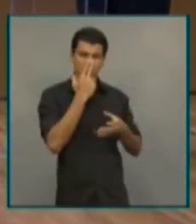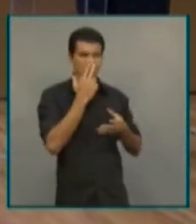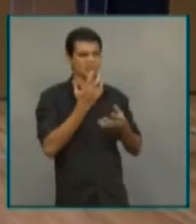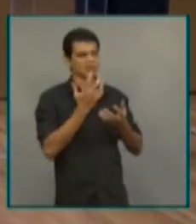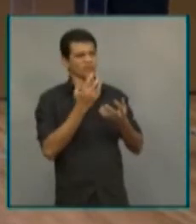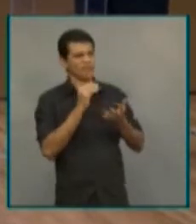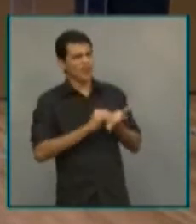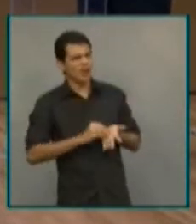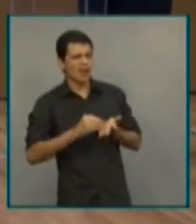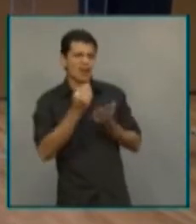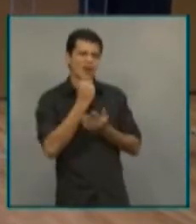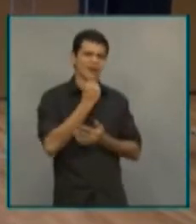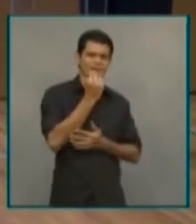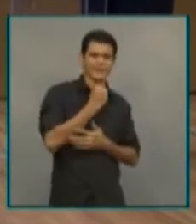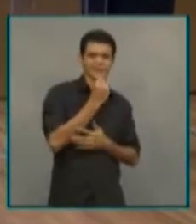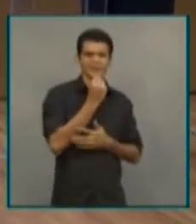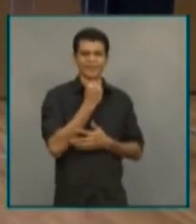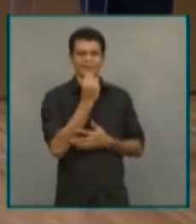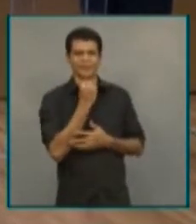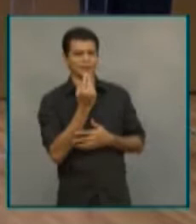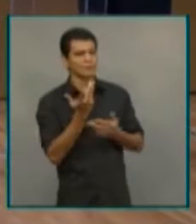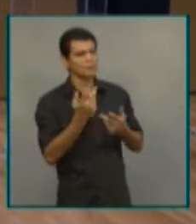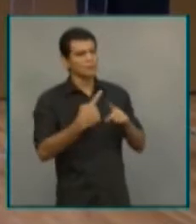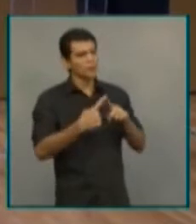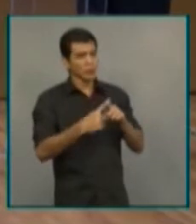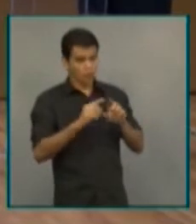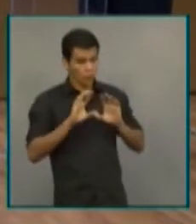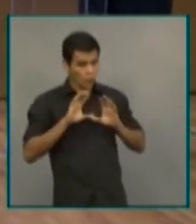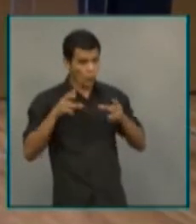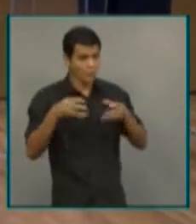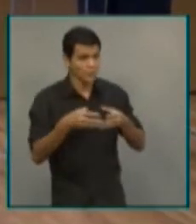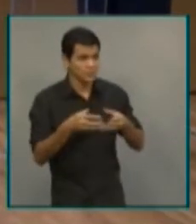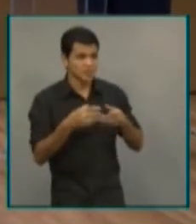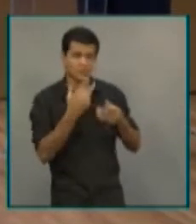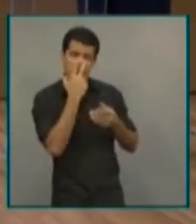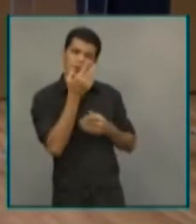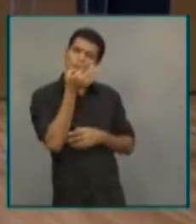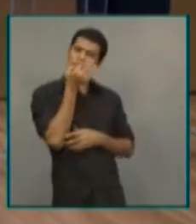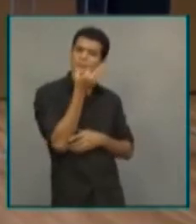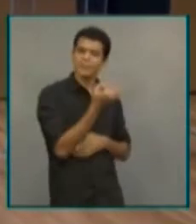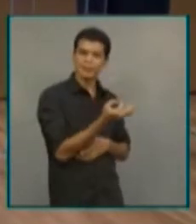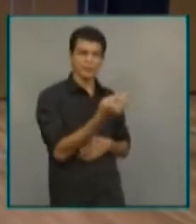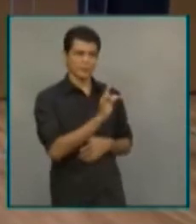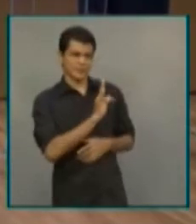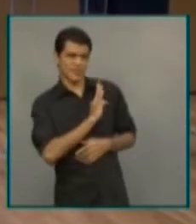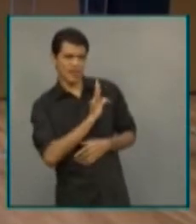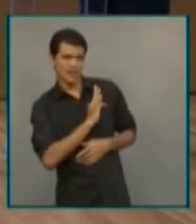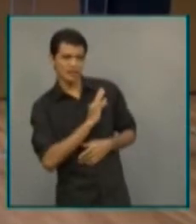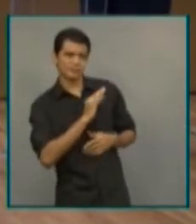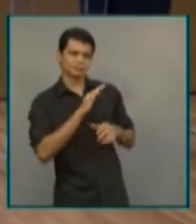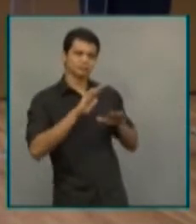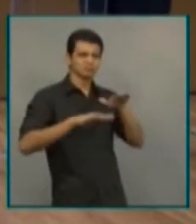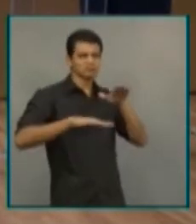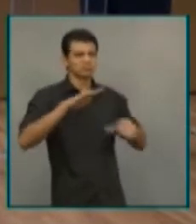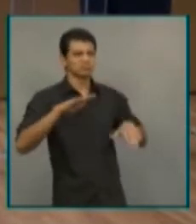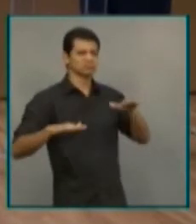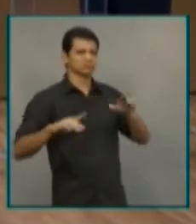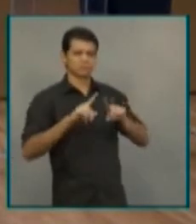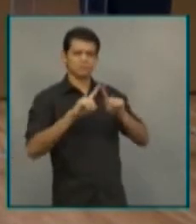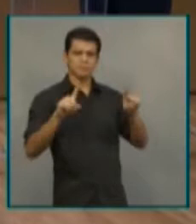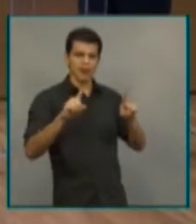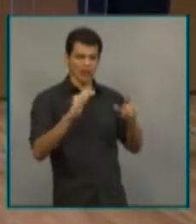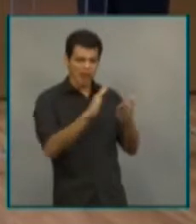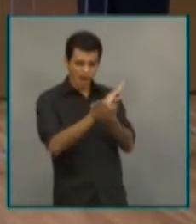comissões temáticas, elas dão um parecer opinativo, o parecer técnico, e algumas delas não tiveram um